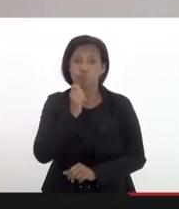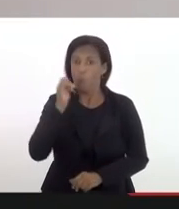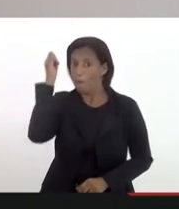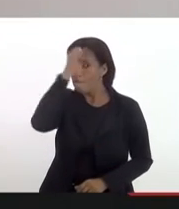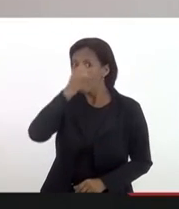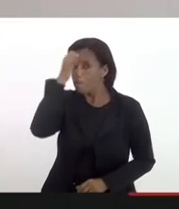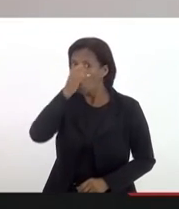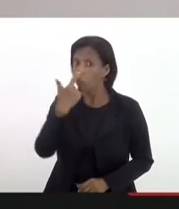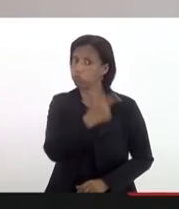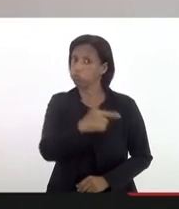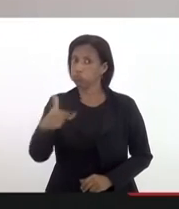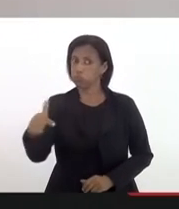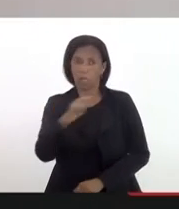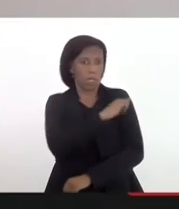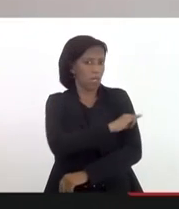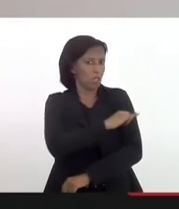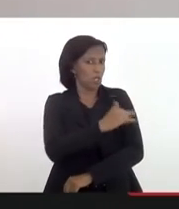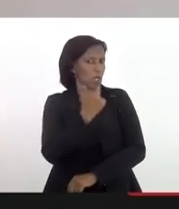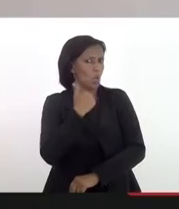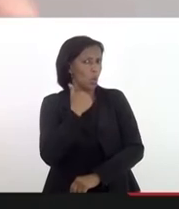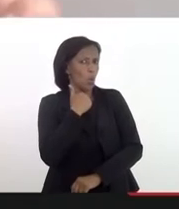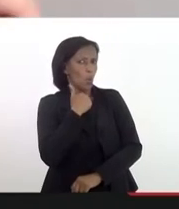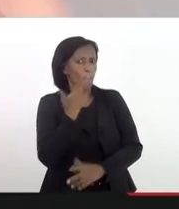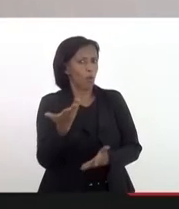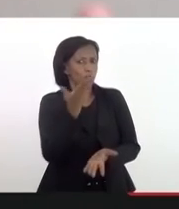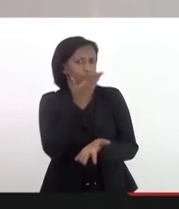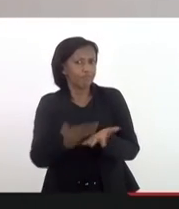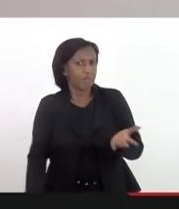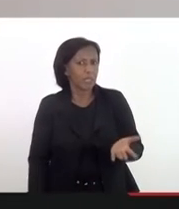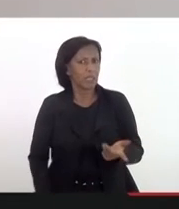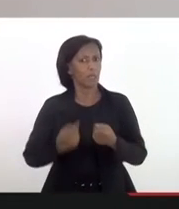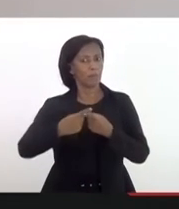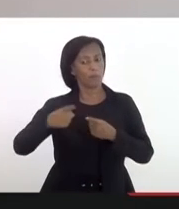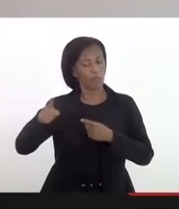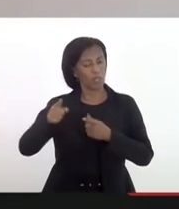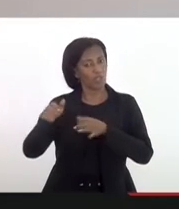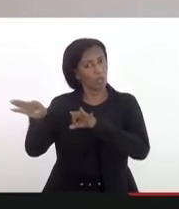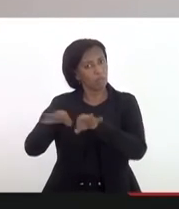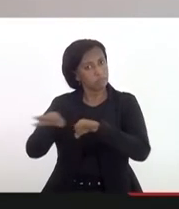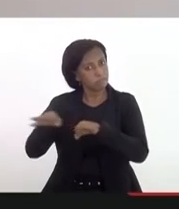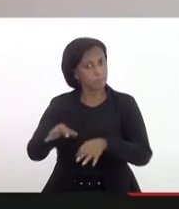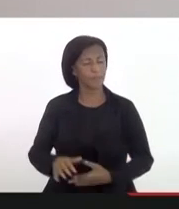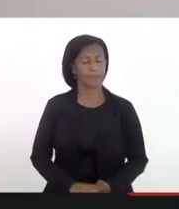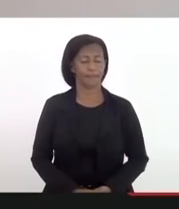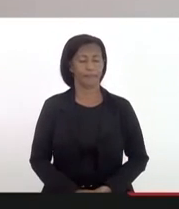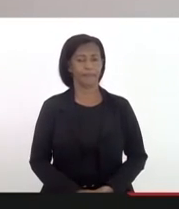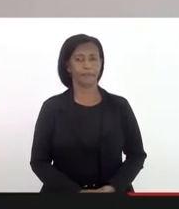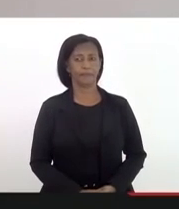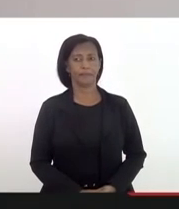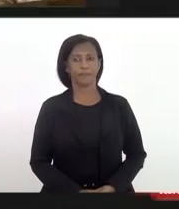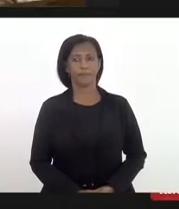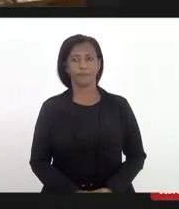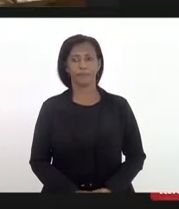jogo e o Rio de Janeiro não pode tomar um olé, porque isso eles já definiram, tá bom?